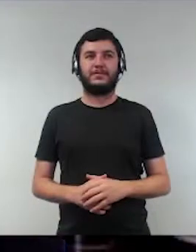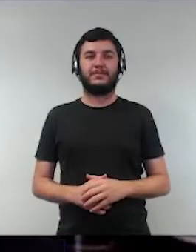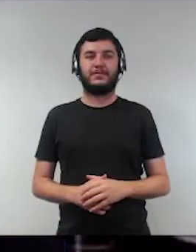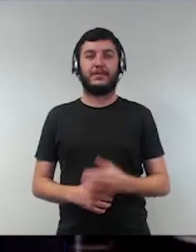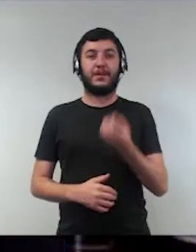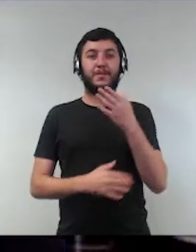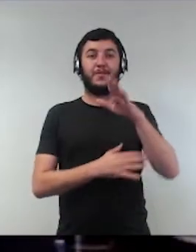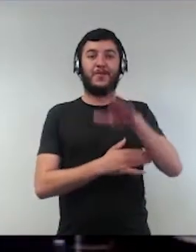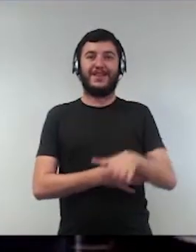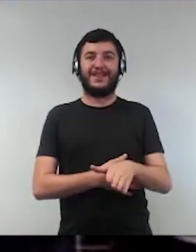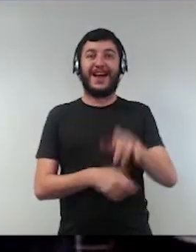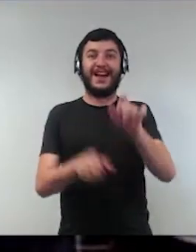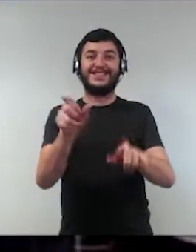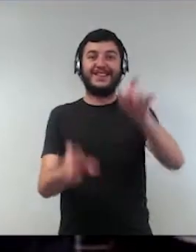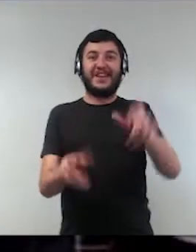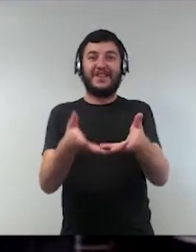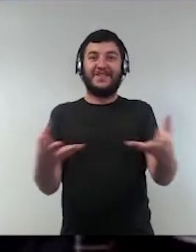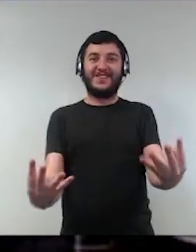Boa tarde a todos.